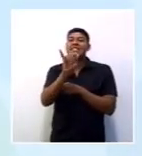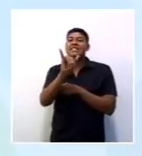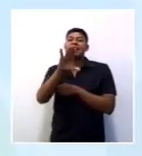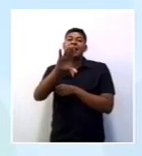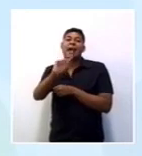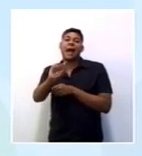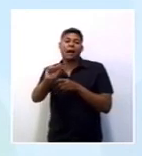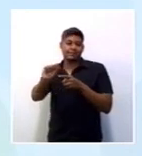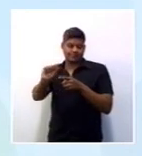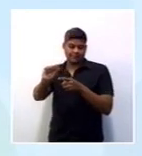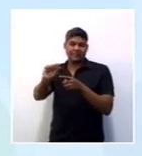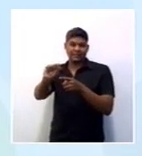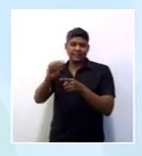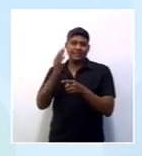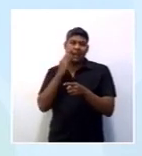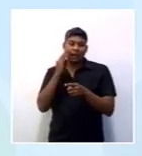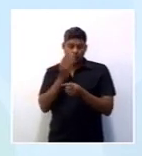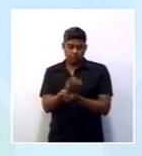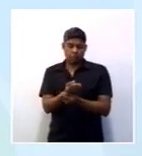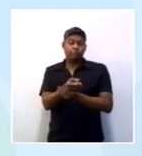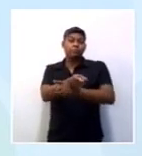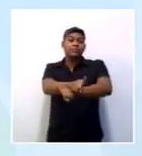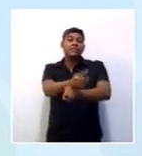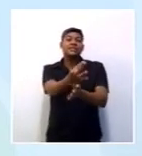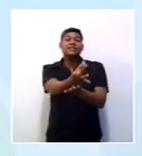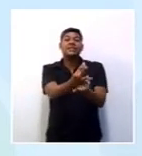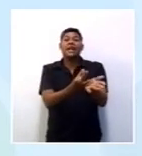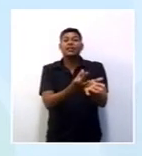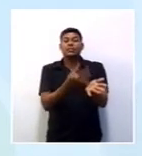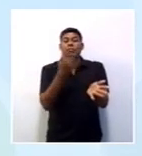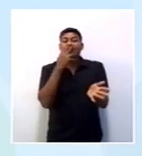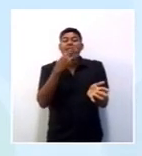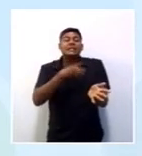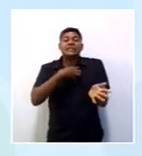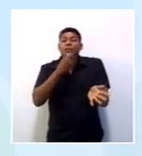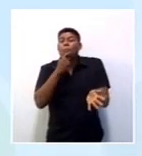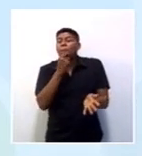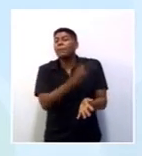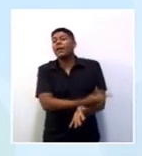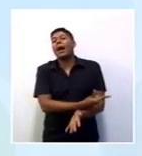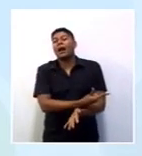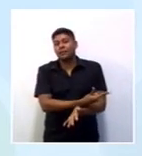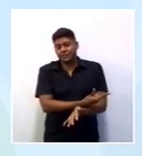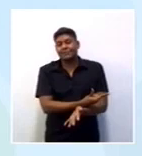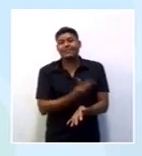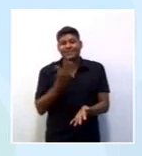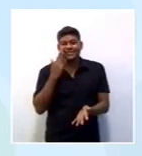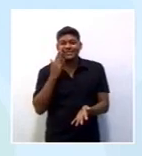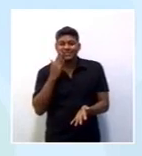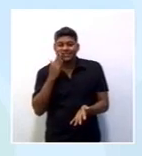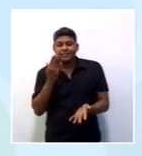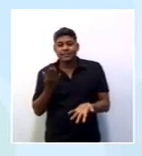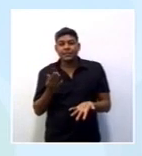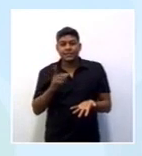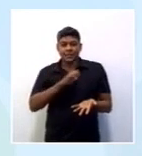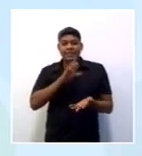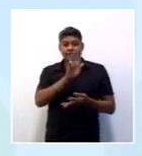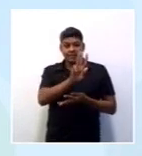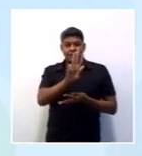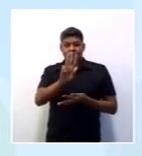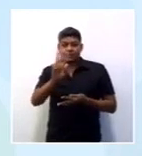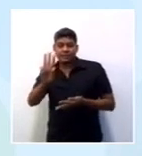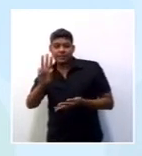quando eles manipulam o texto, mas com a intenção apenas de ser engraçado. Então, um exemplo disso, a gente tem sites como